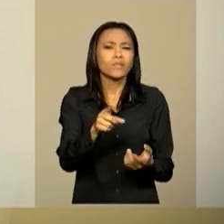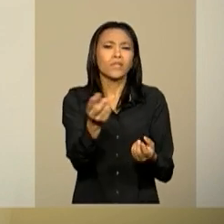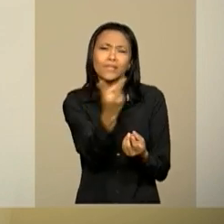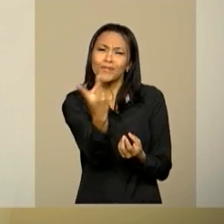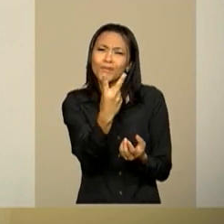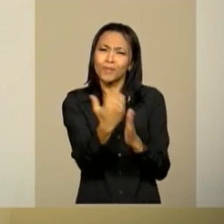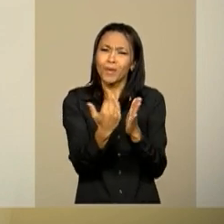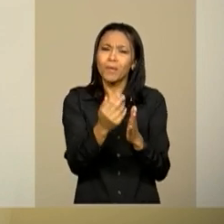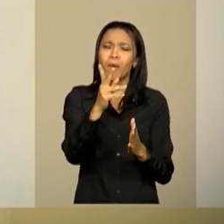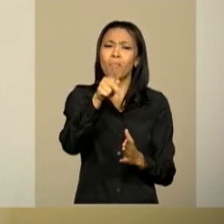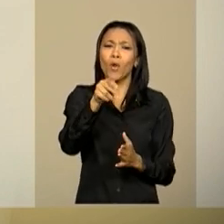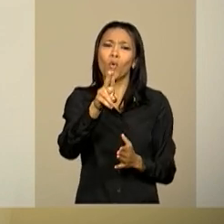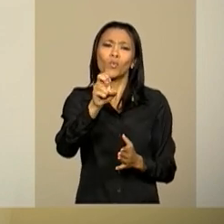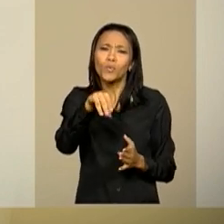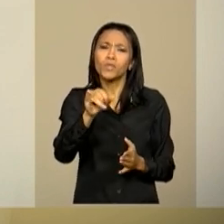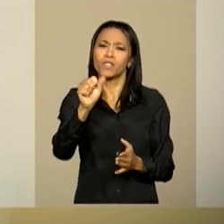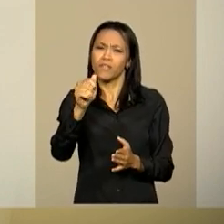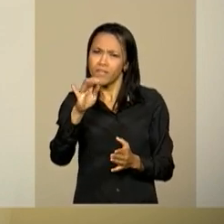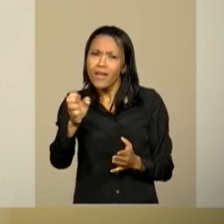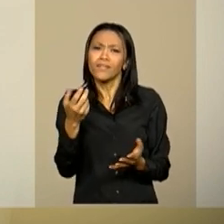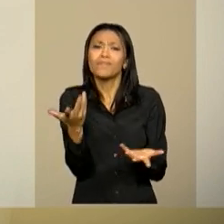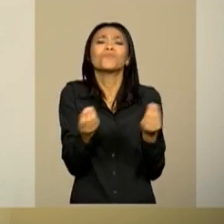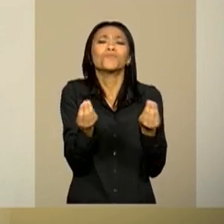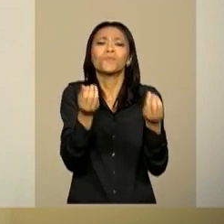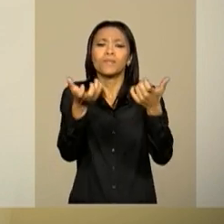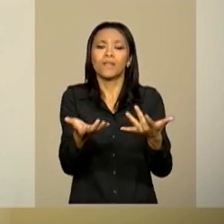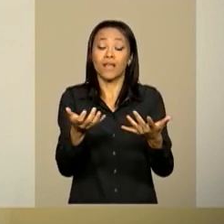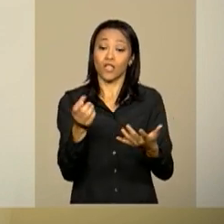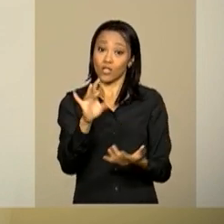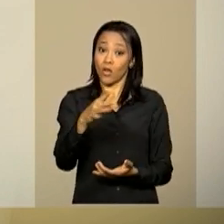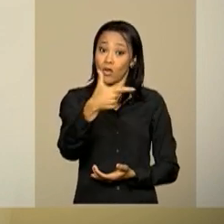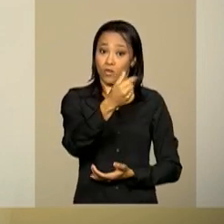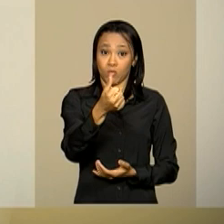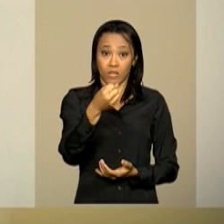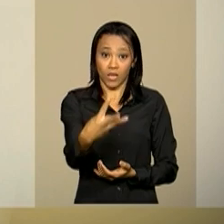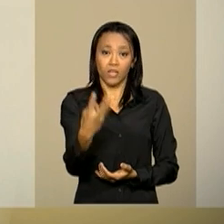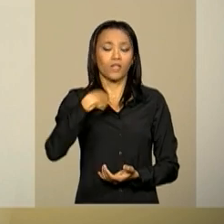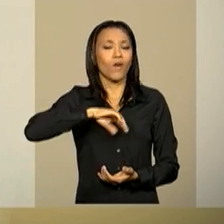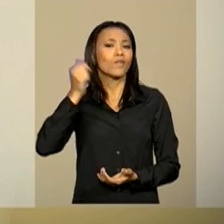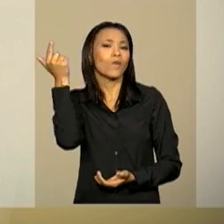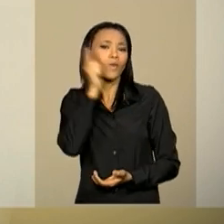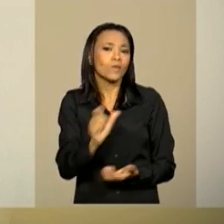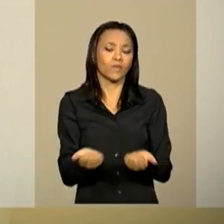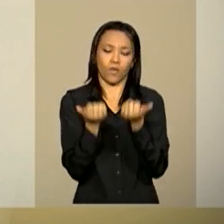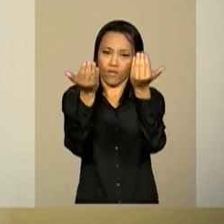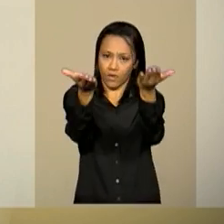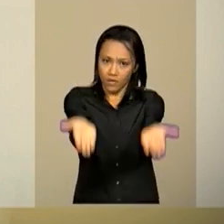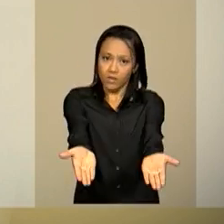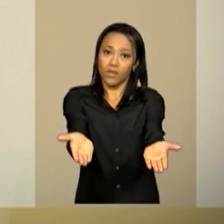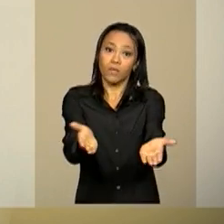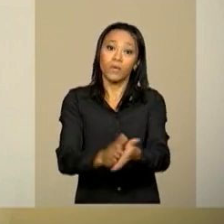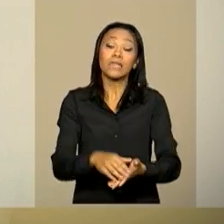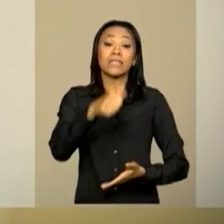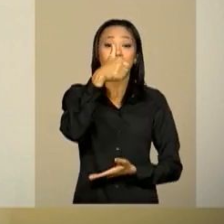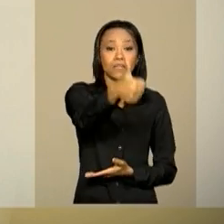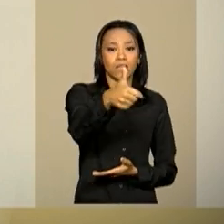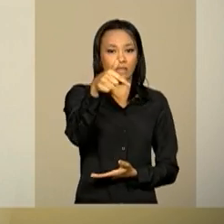e do fiés não é presidenta de jeito nenhum Luciano só em 2013 nós concedemos pelo ProUni